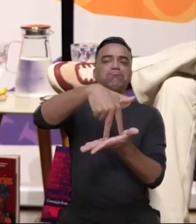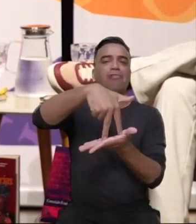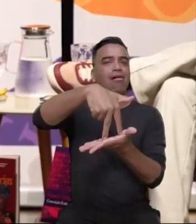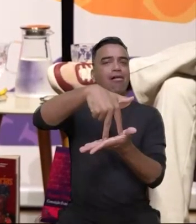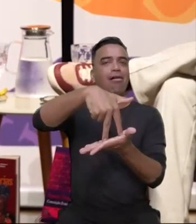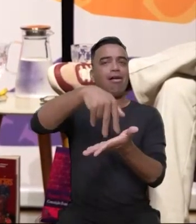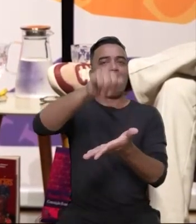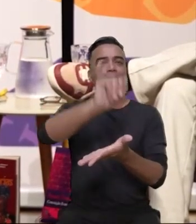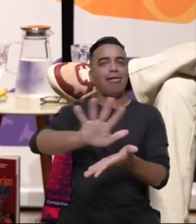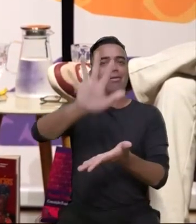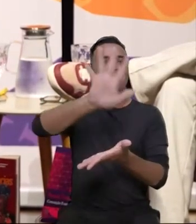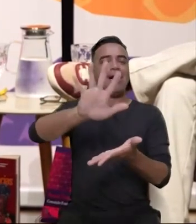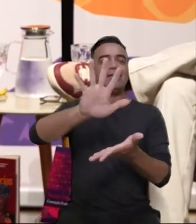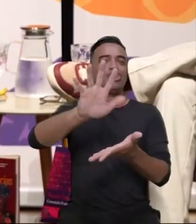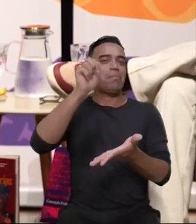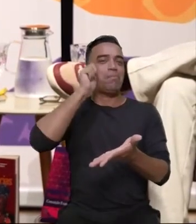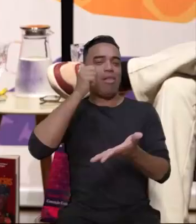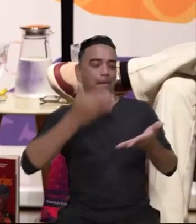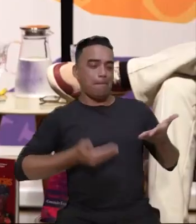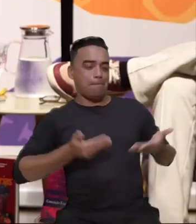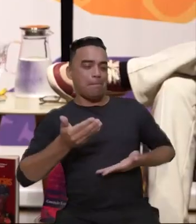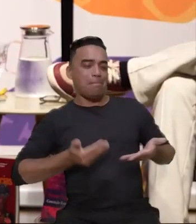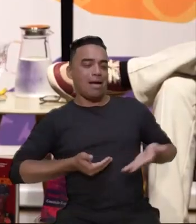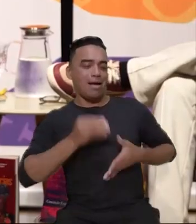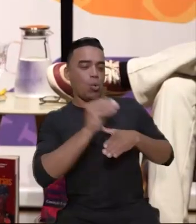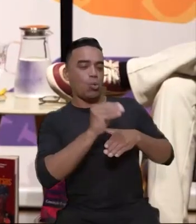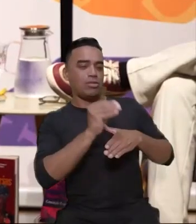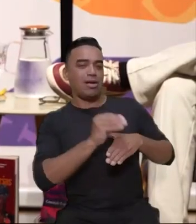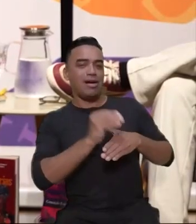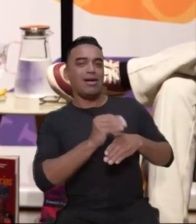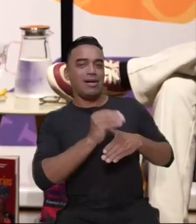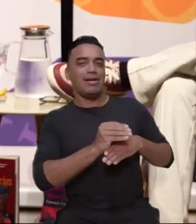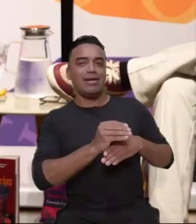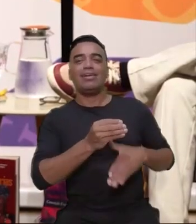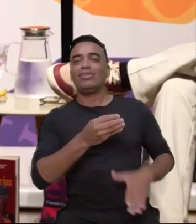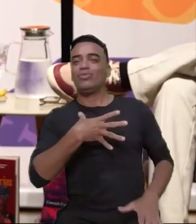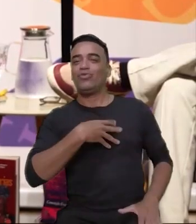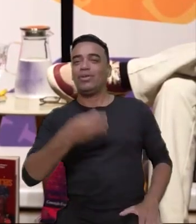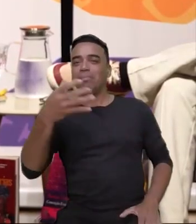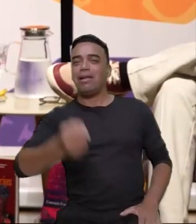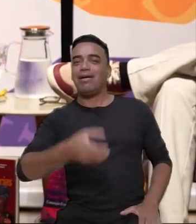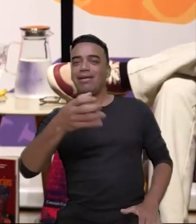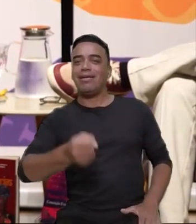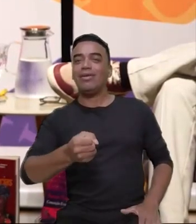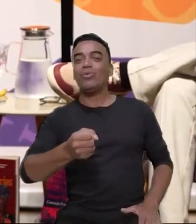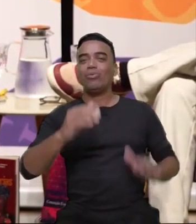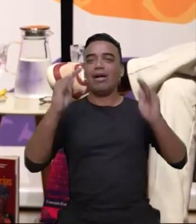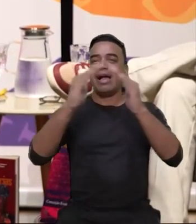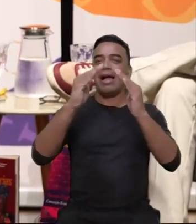imagem a babá cuidando dos filhos da casa das